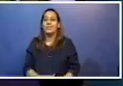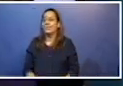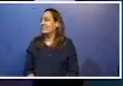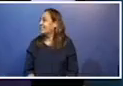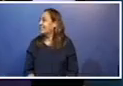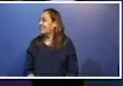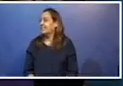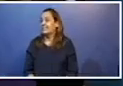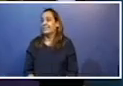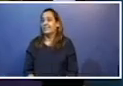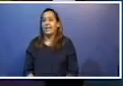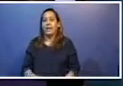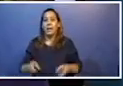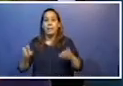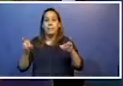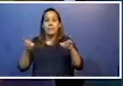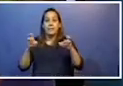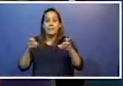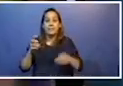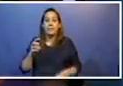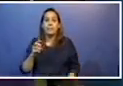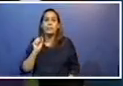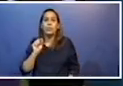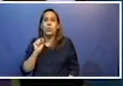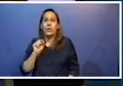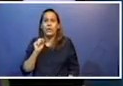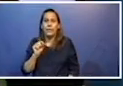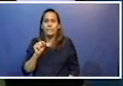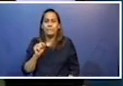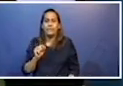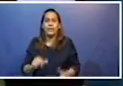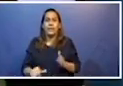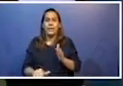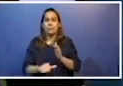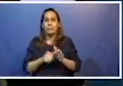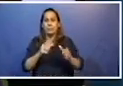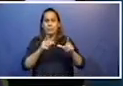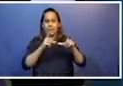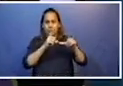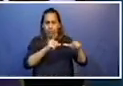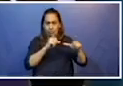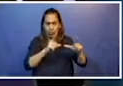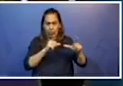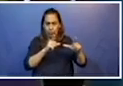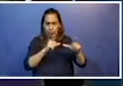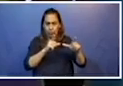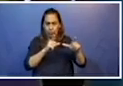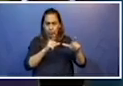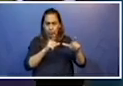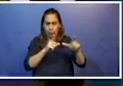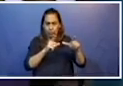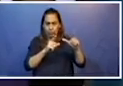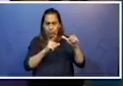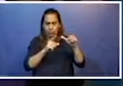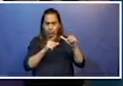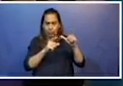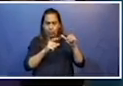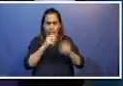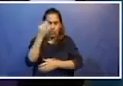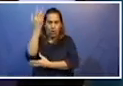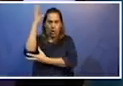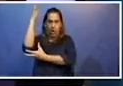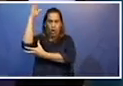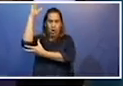o que dá para identificar de conhecido? Na primeira imagem da caatinga, tem árvores